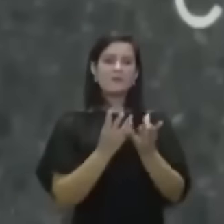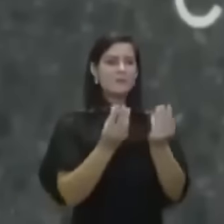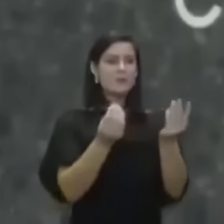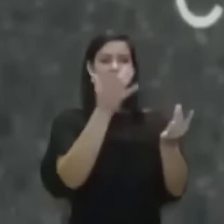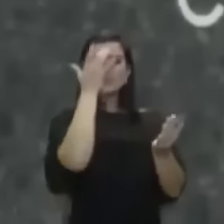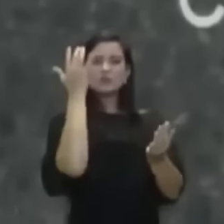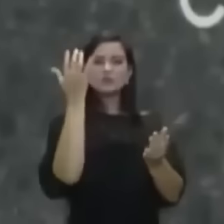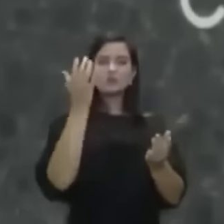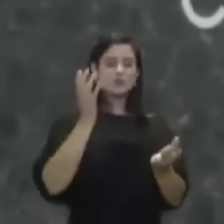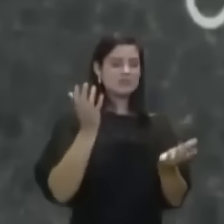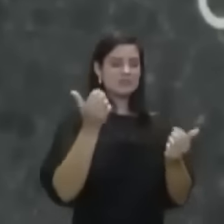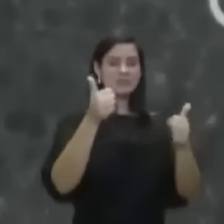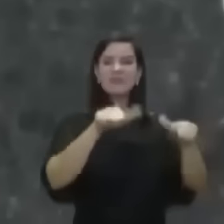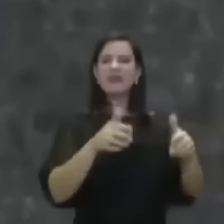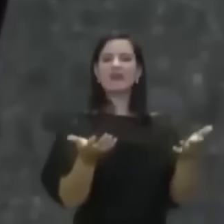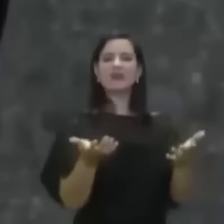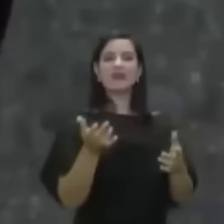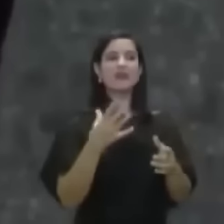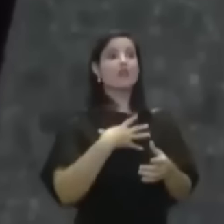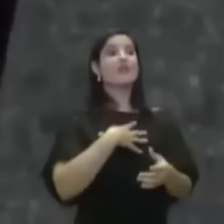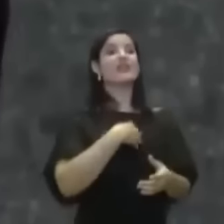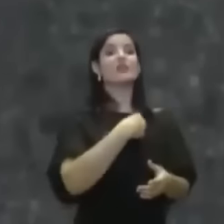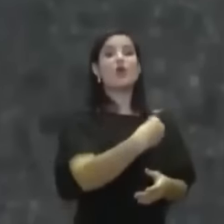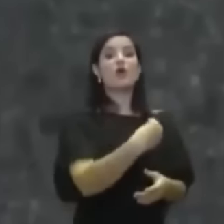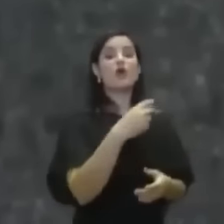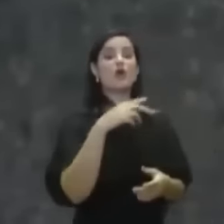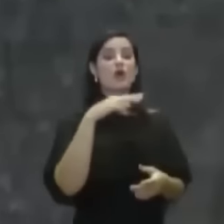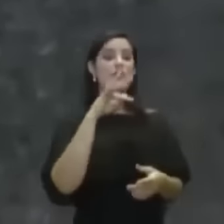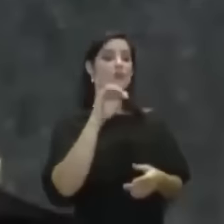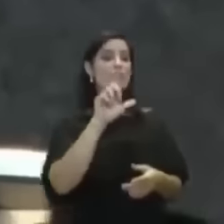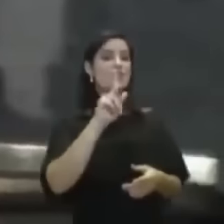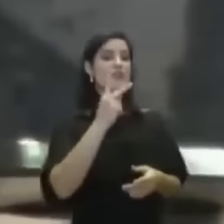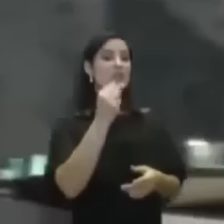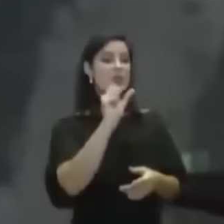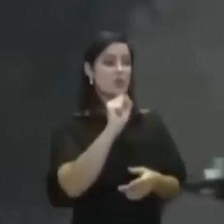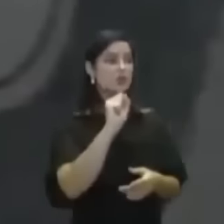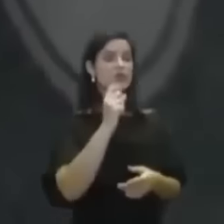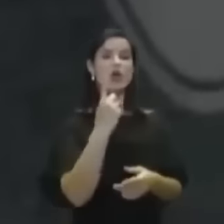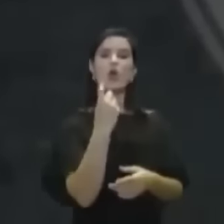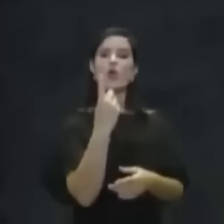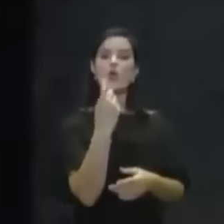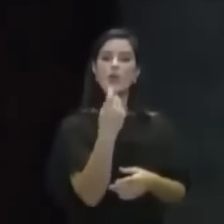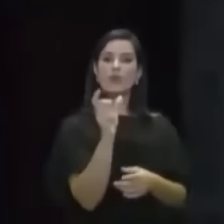de fracassados, filhos! Tem nessa única palavra mais de uma tonelada de